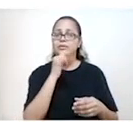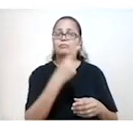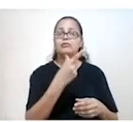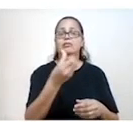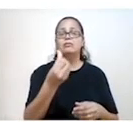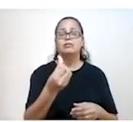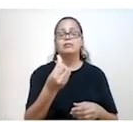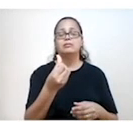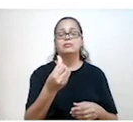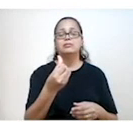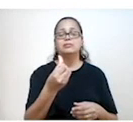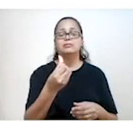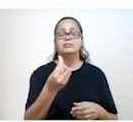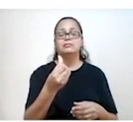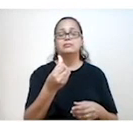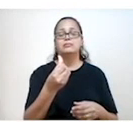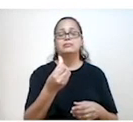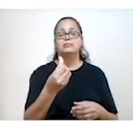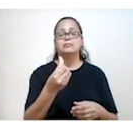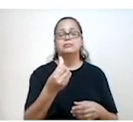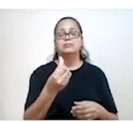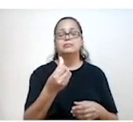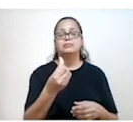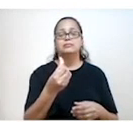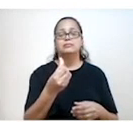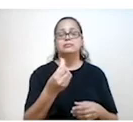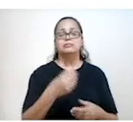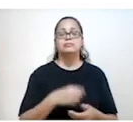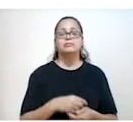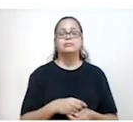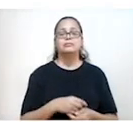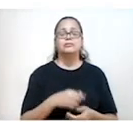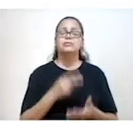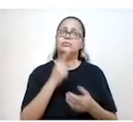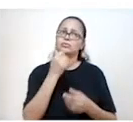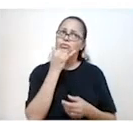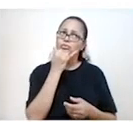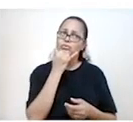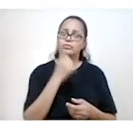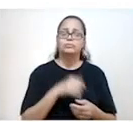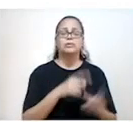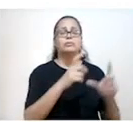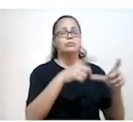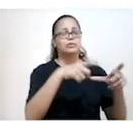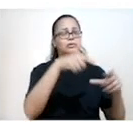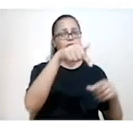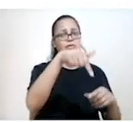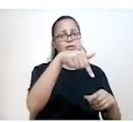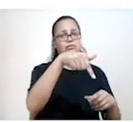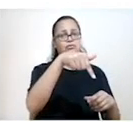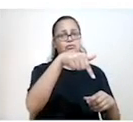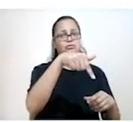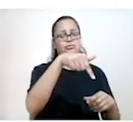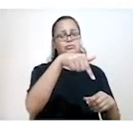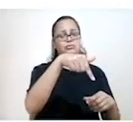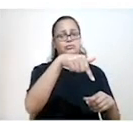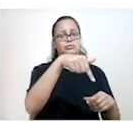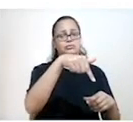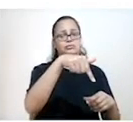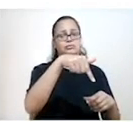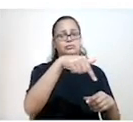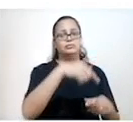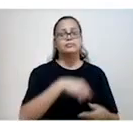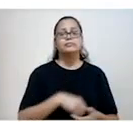16. 16. 16 não. Posição 7. O próximo seria 7. Né? Escreve lá na